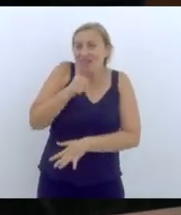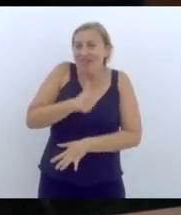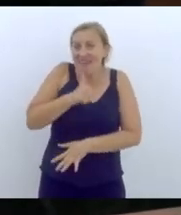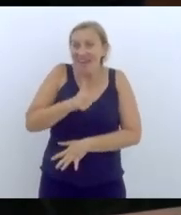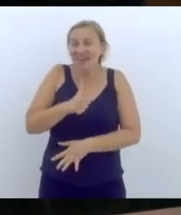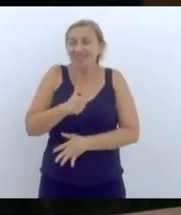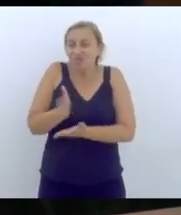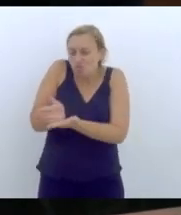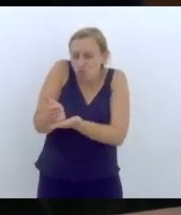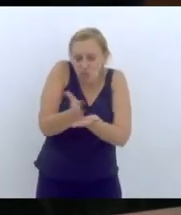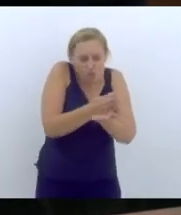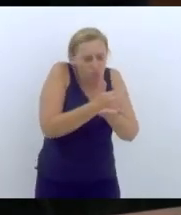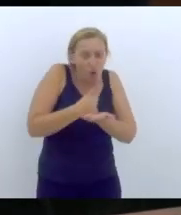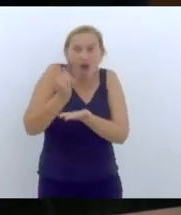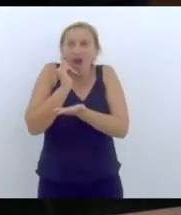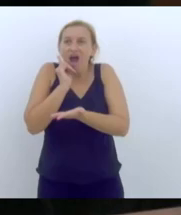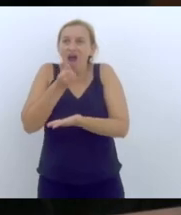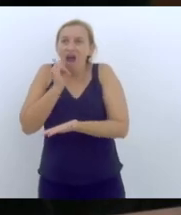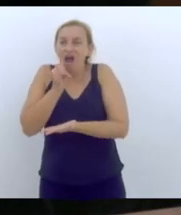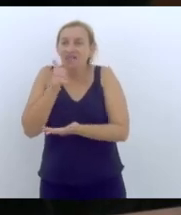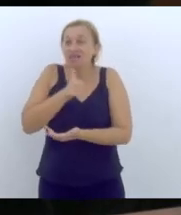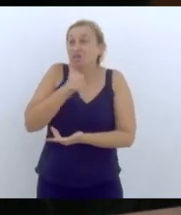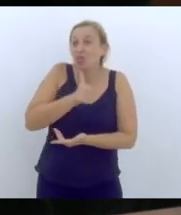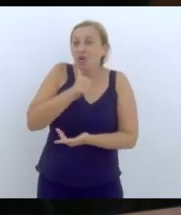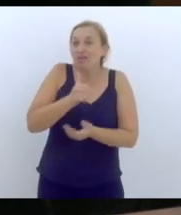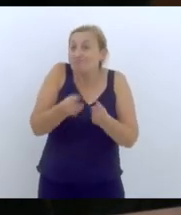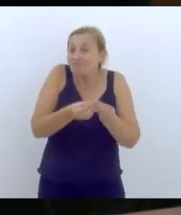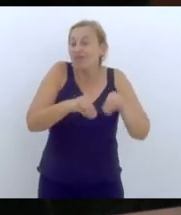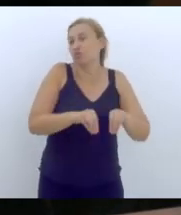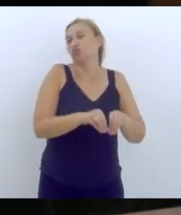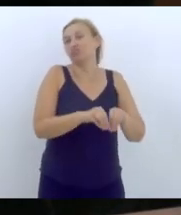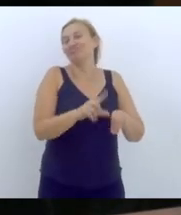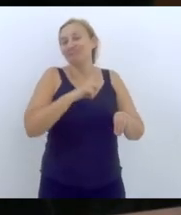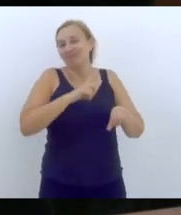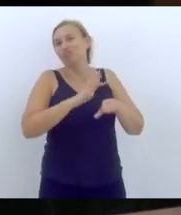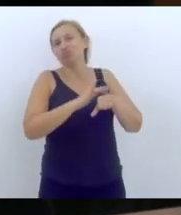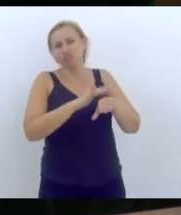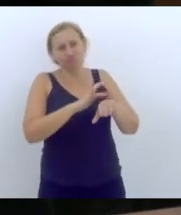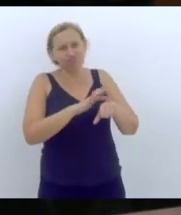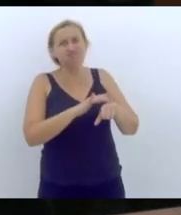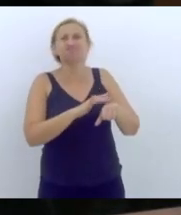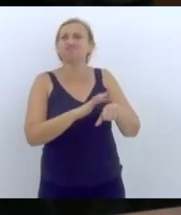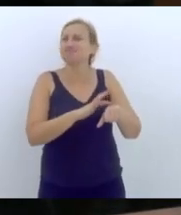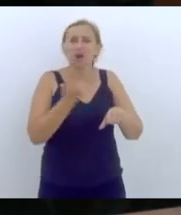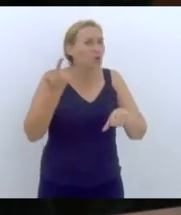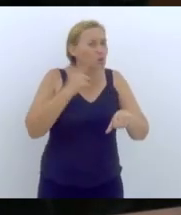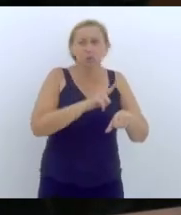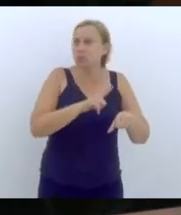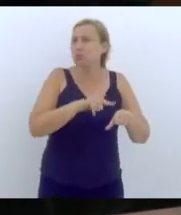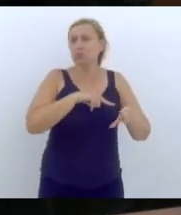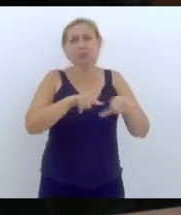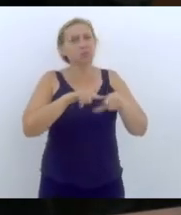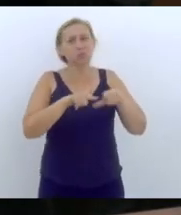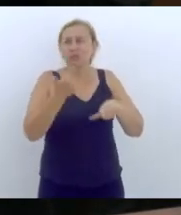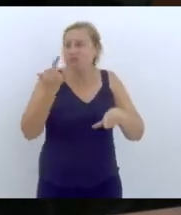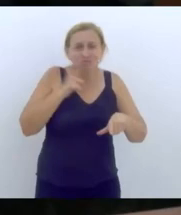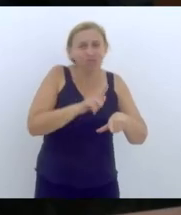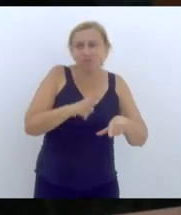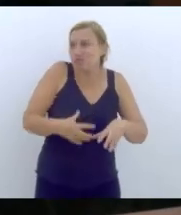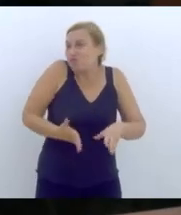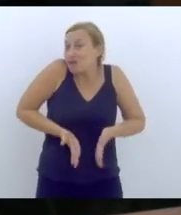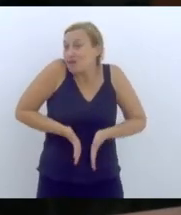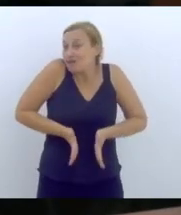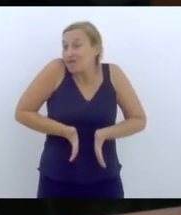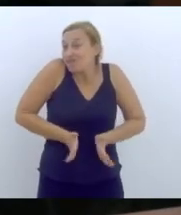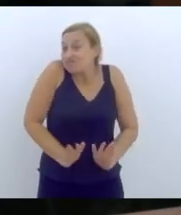colhi vários relatos que as mulheres se prejudicam muito tendo essa doença, de não conseguir trabalhar, de não conseguir ter filho, de